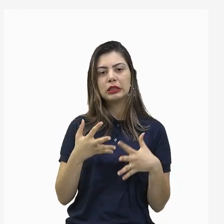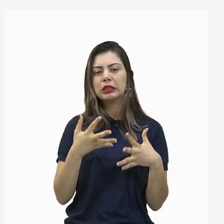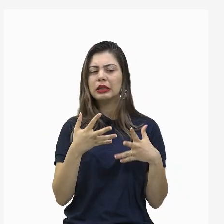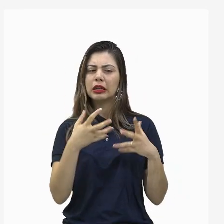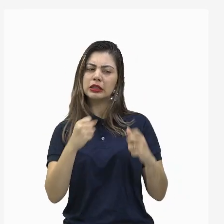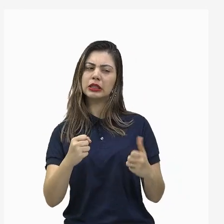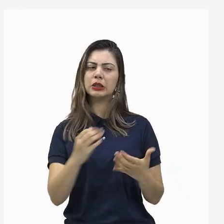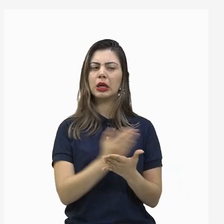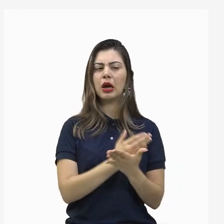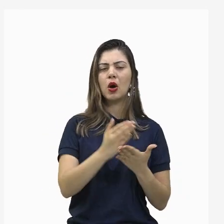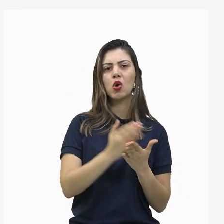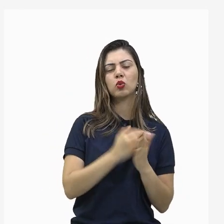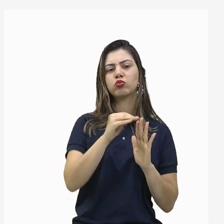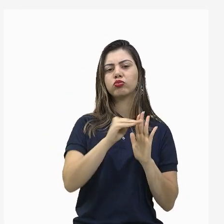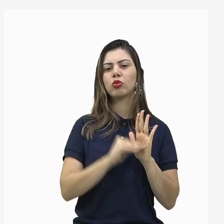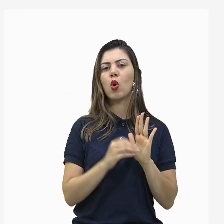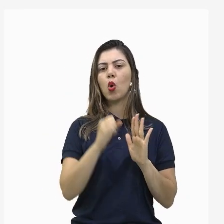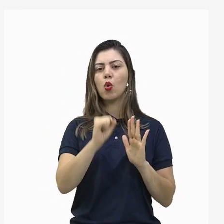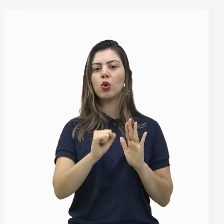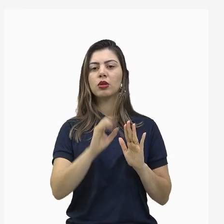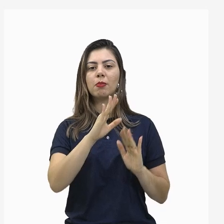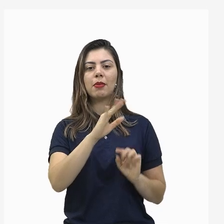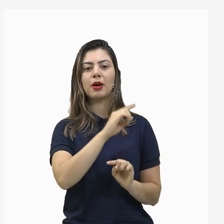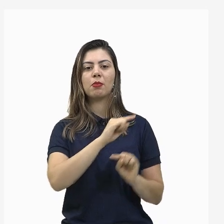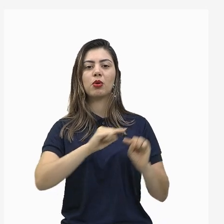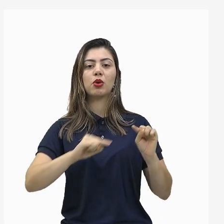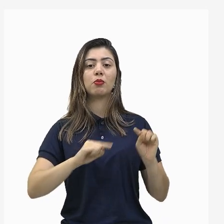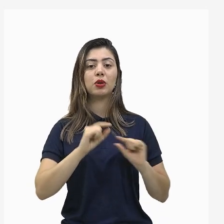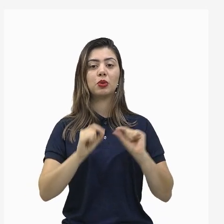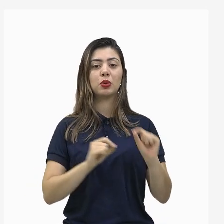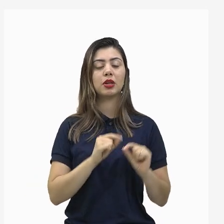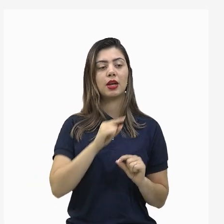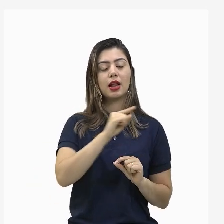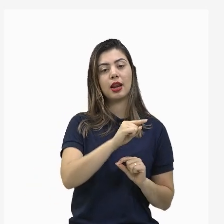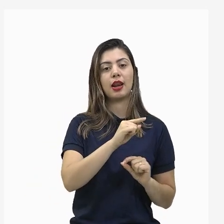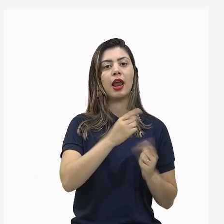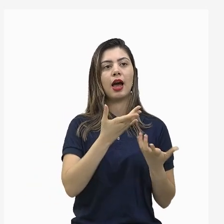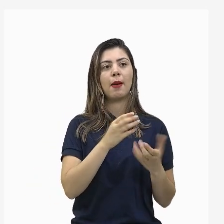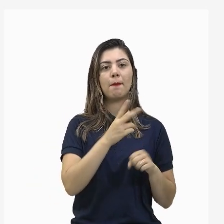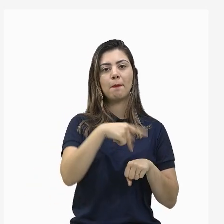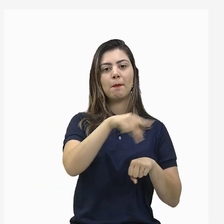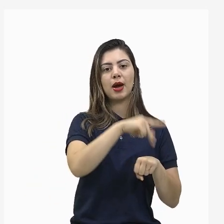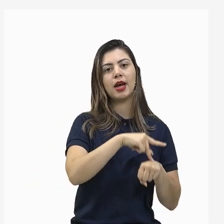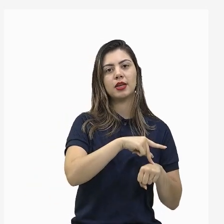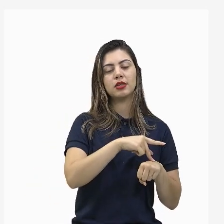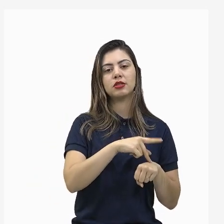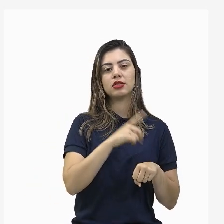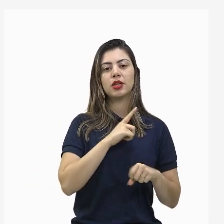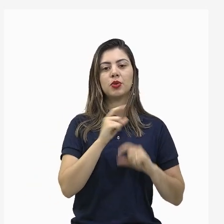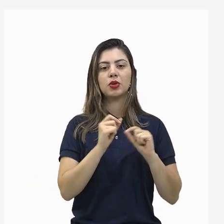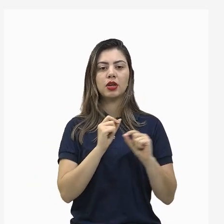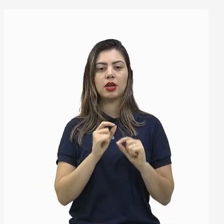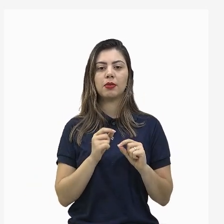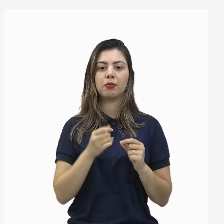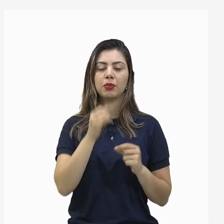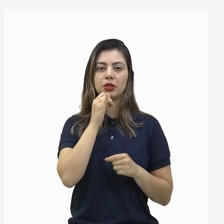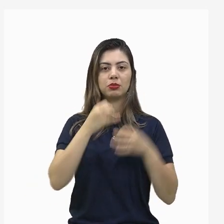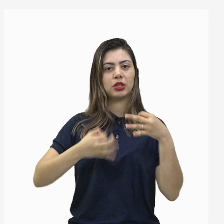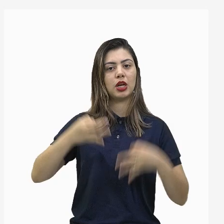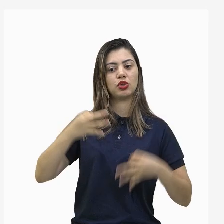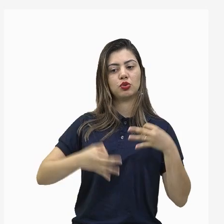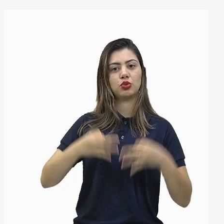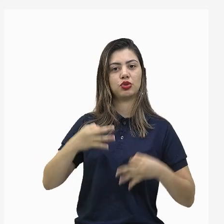parcialmente 8 exigências, mas recusou a interferência direta da Áustria em sua justiça.